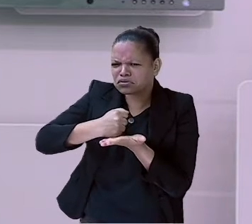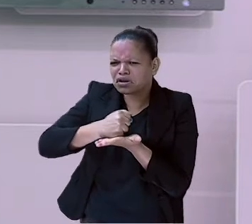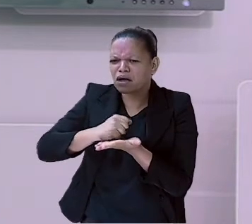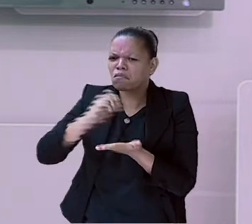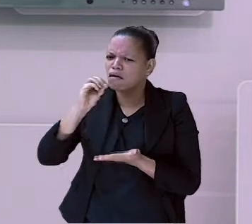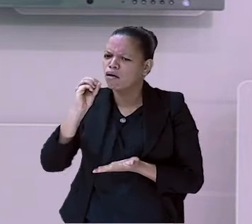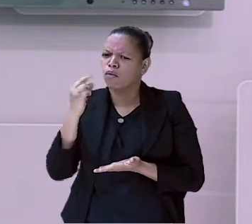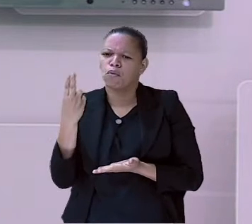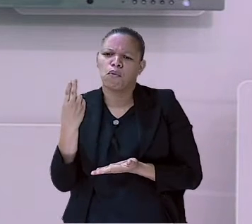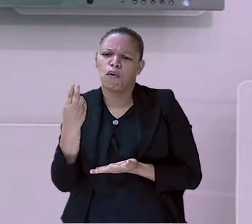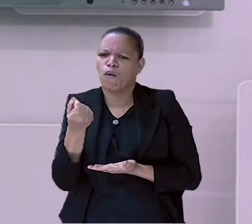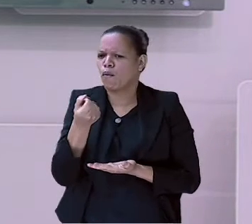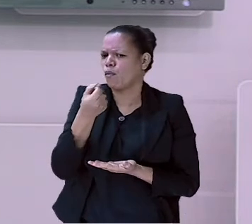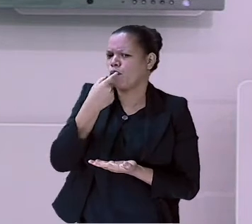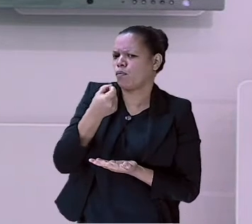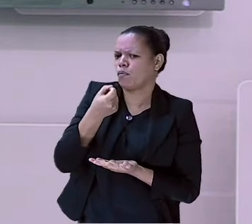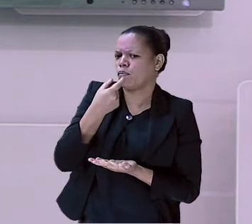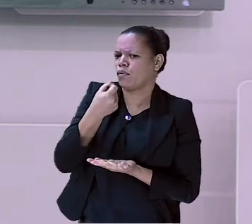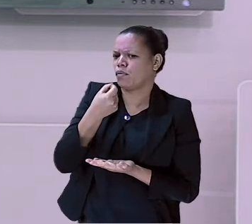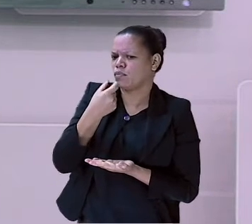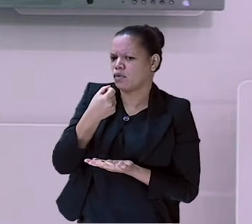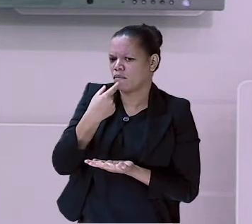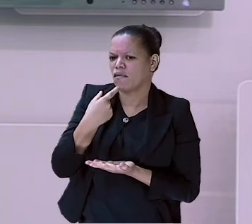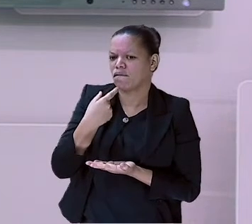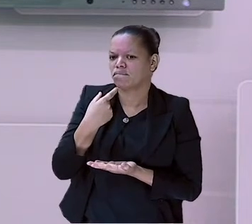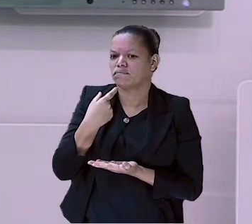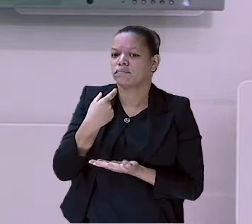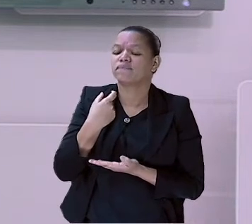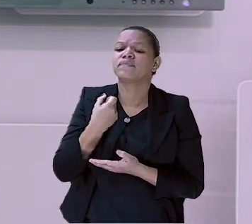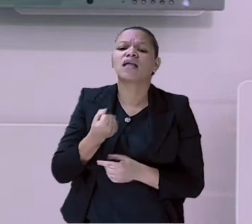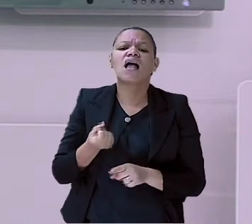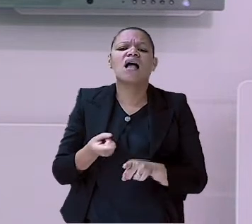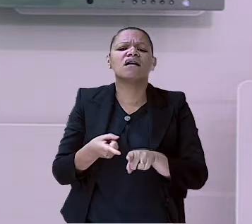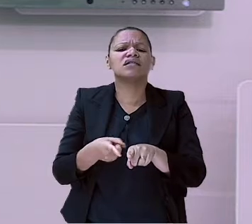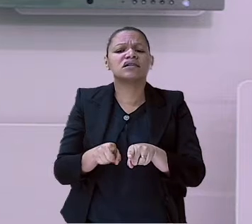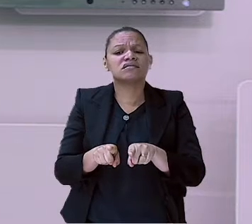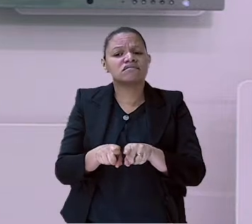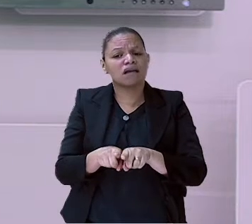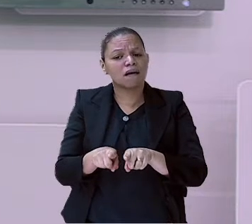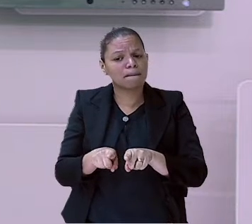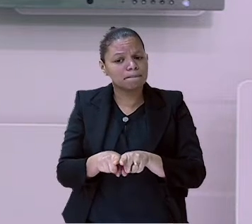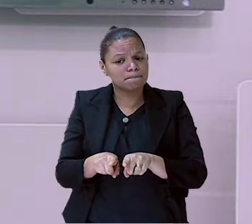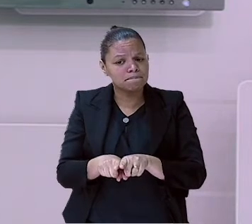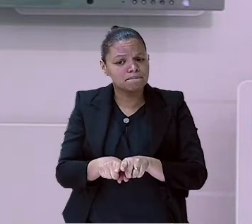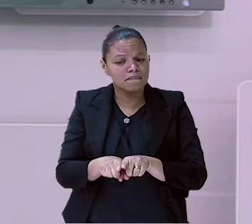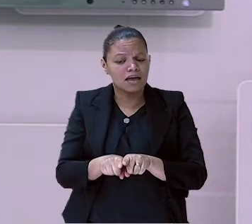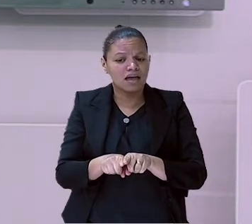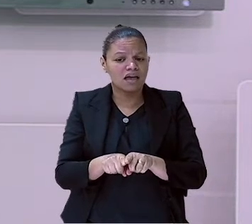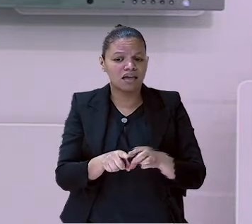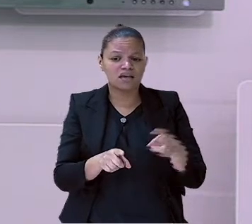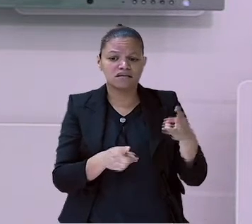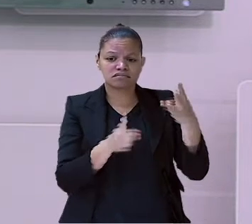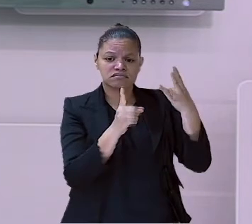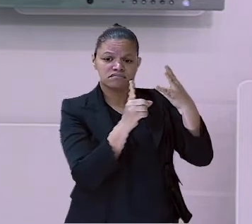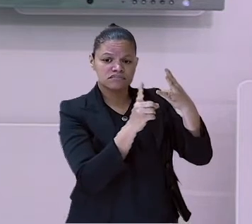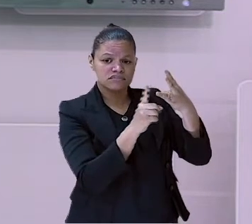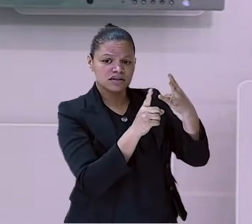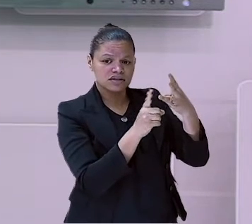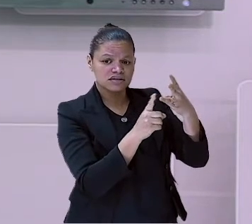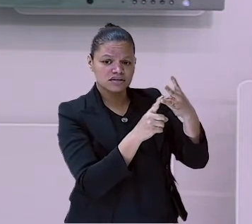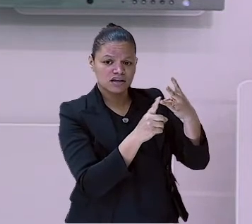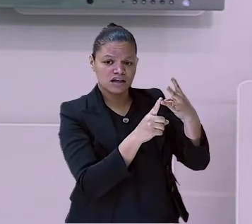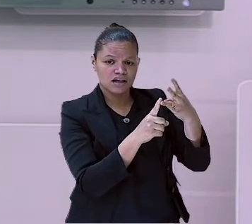passo, caso aí a primeira, né, a dieta, a primeira indicação, a segunda indicação, medicamento não